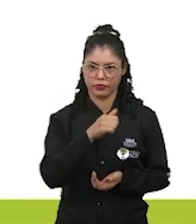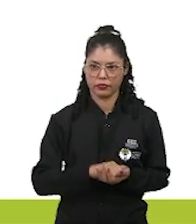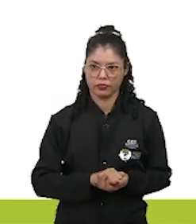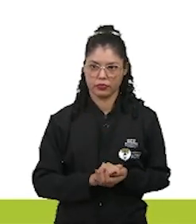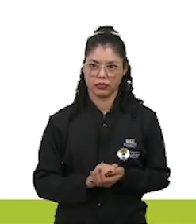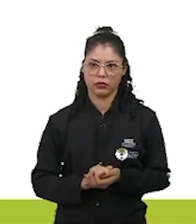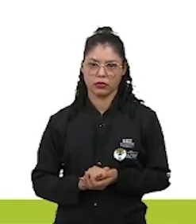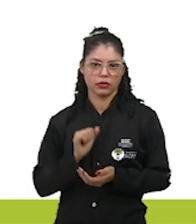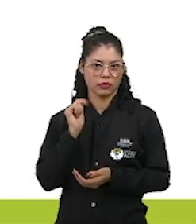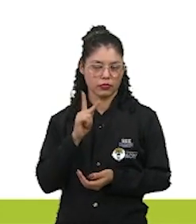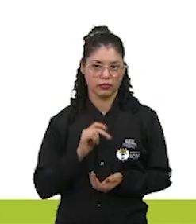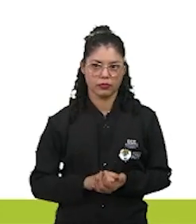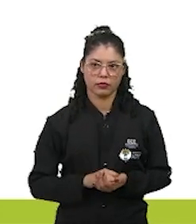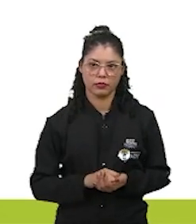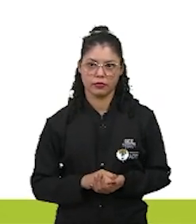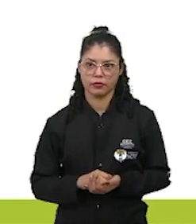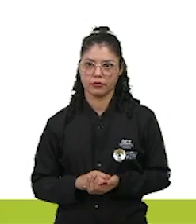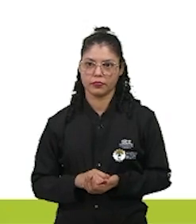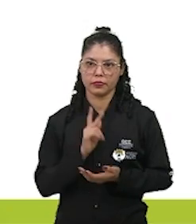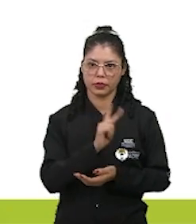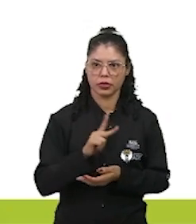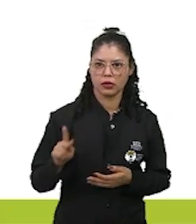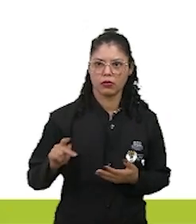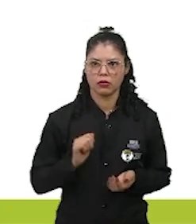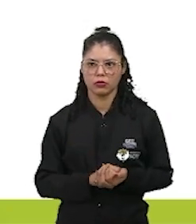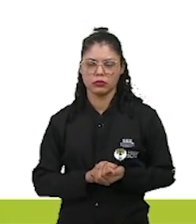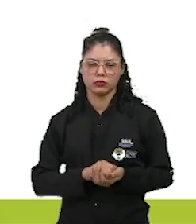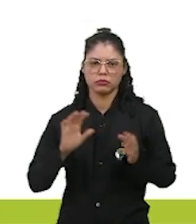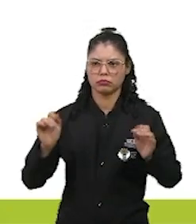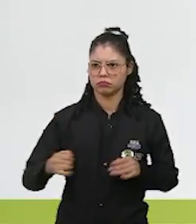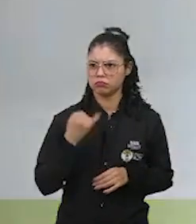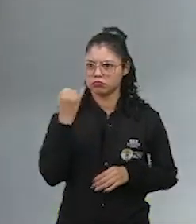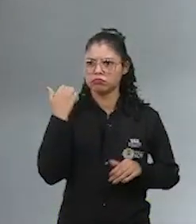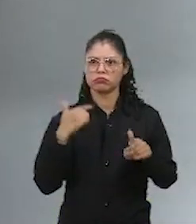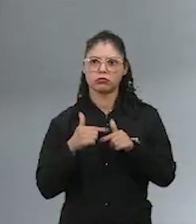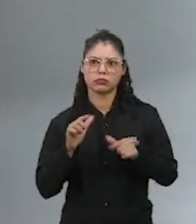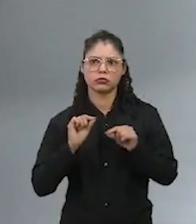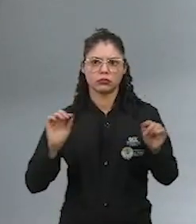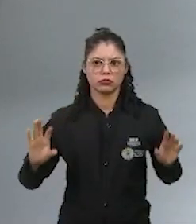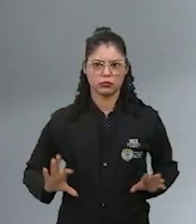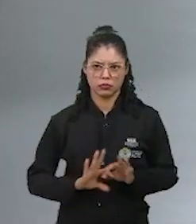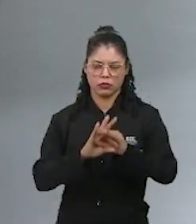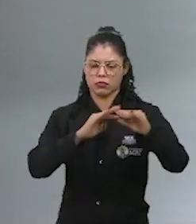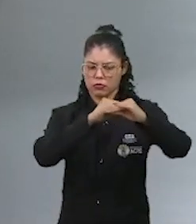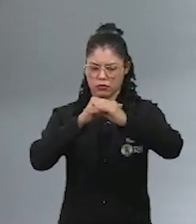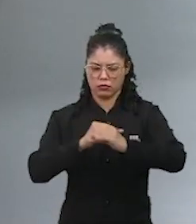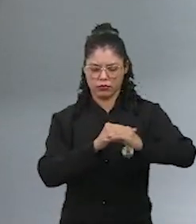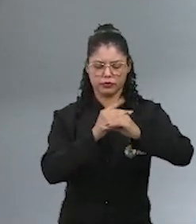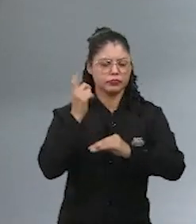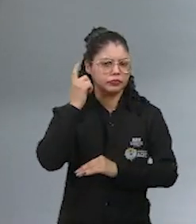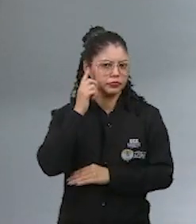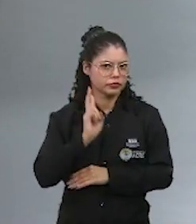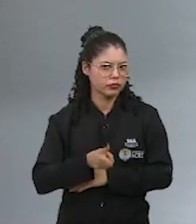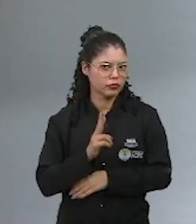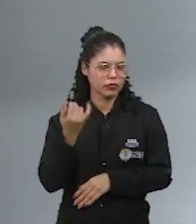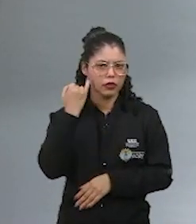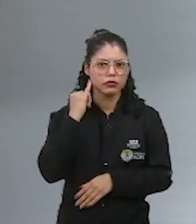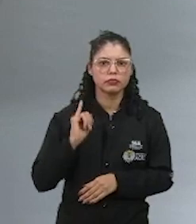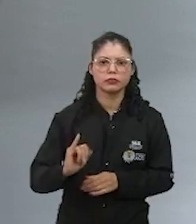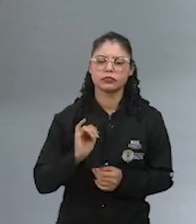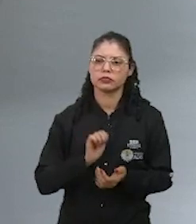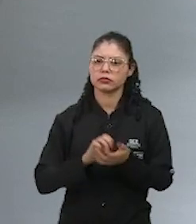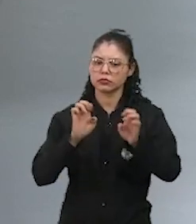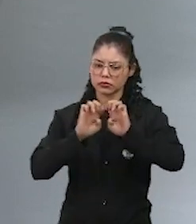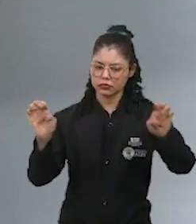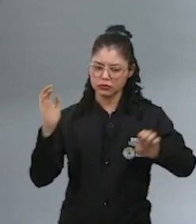2, tá bom? Olha só. Professor, é importante sempre trabalhar a relação de igualdade e pensar sempre a ideia de equação